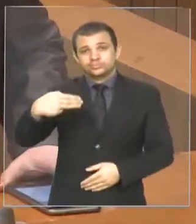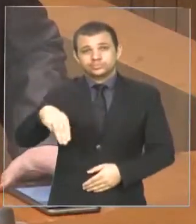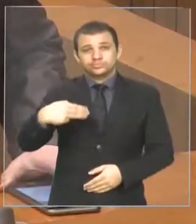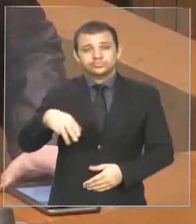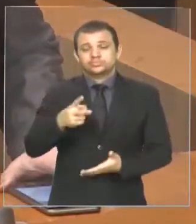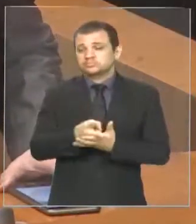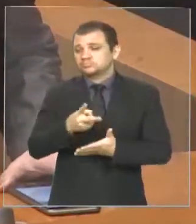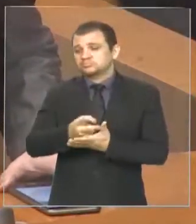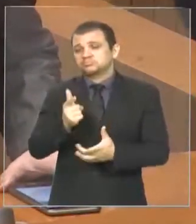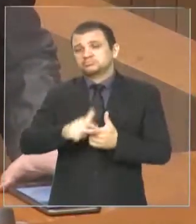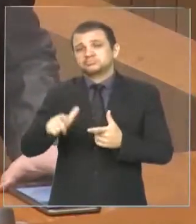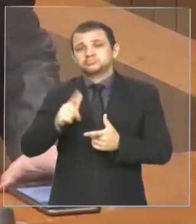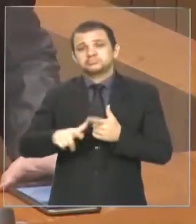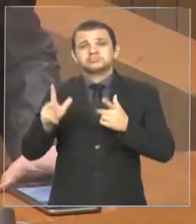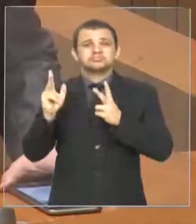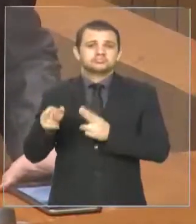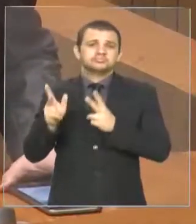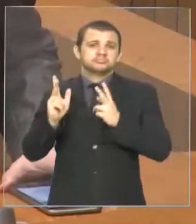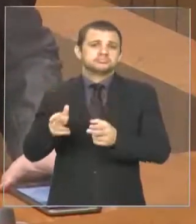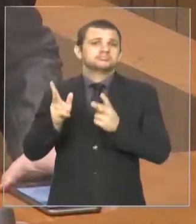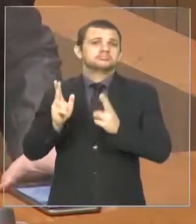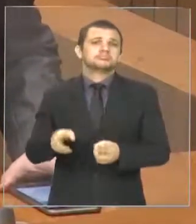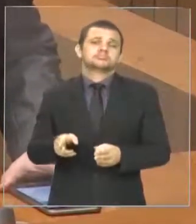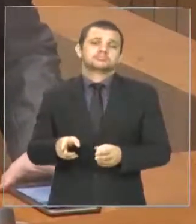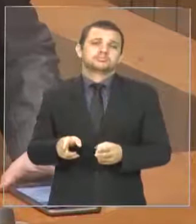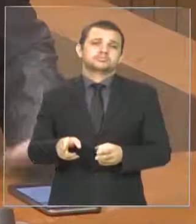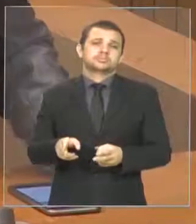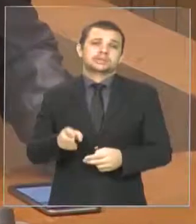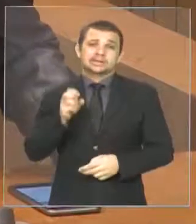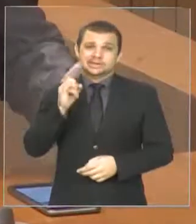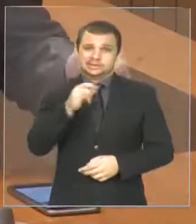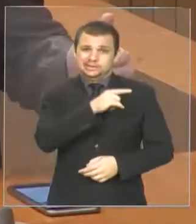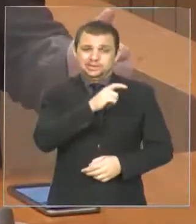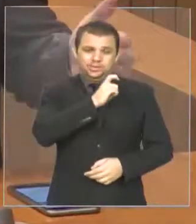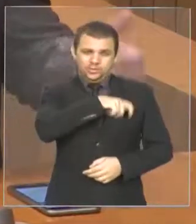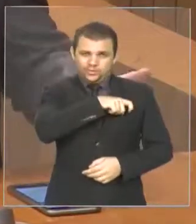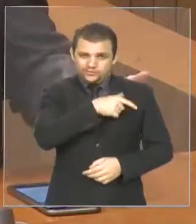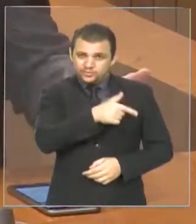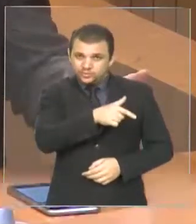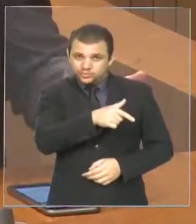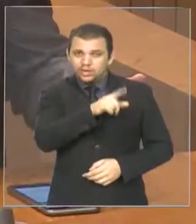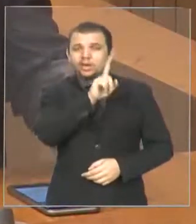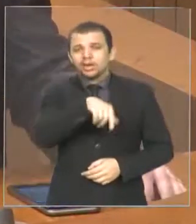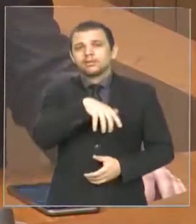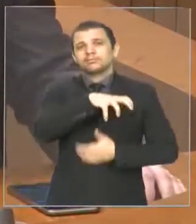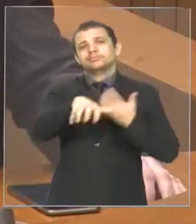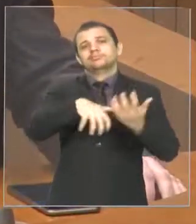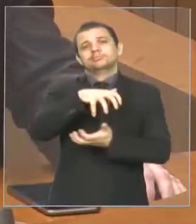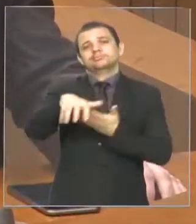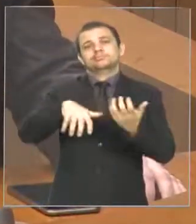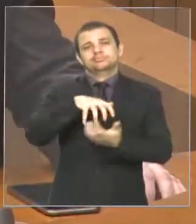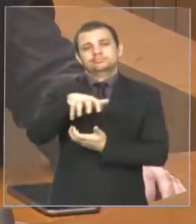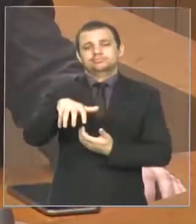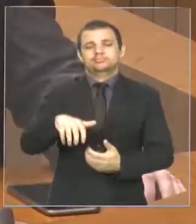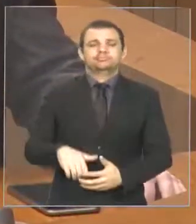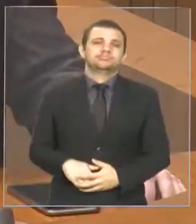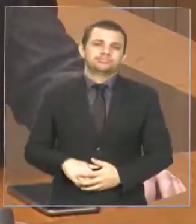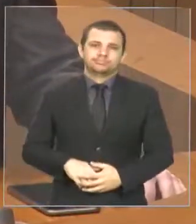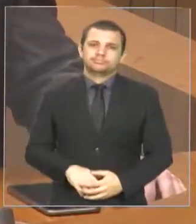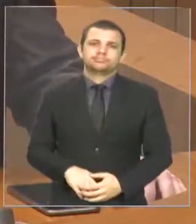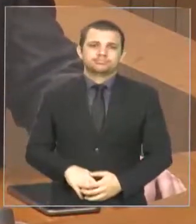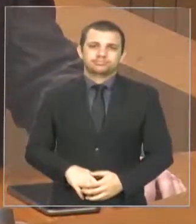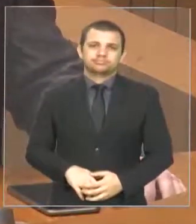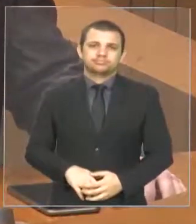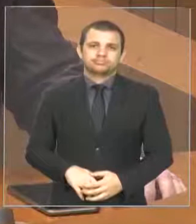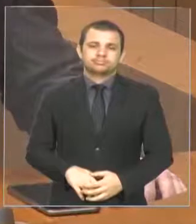situação, que, se não é má-fé, é absoluta bagunça. Tenho certeza que